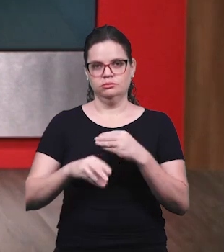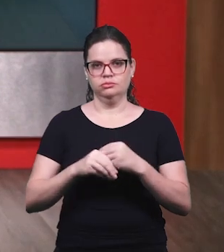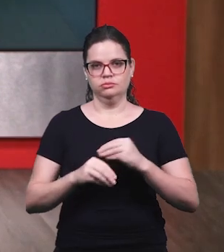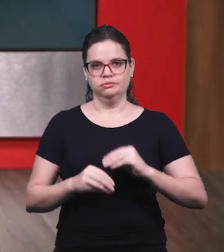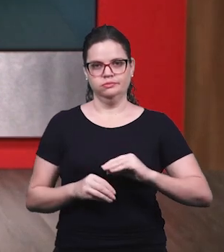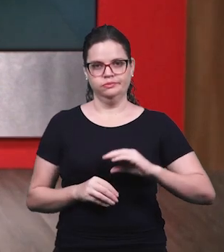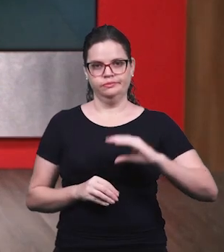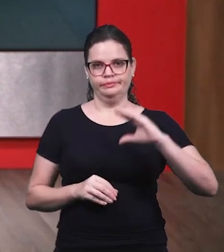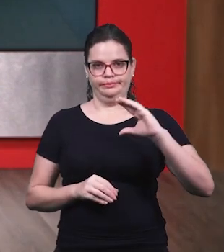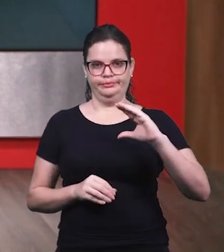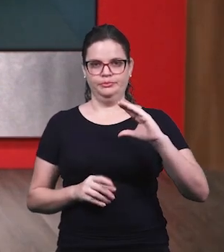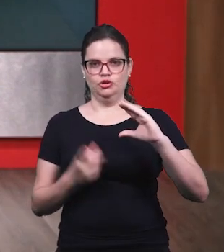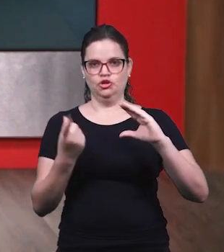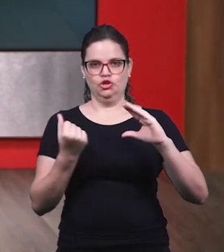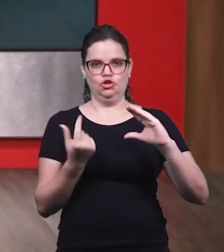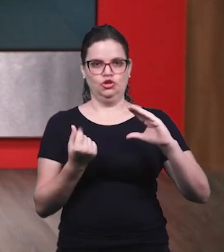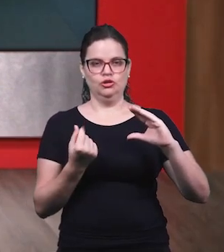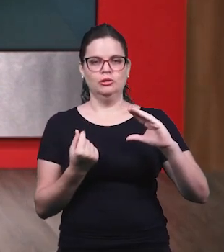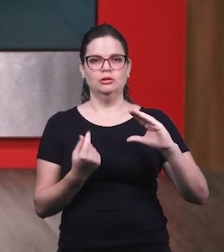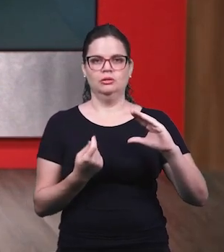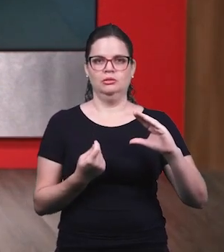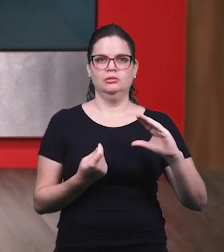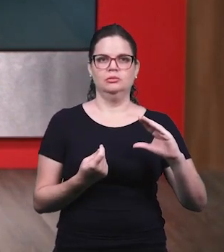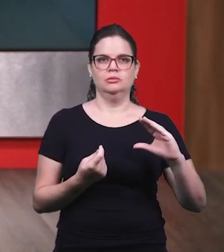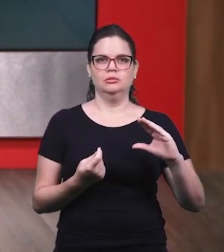né? Que são os juros